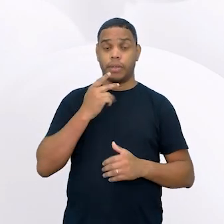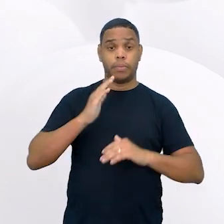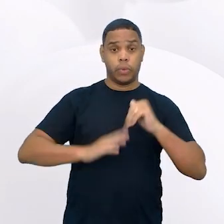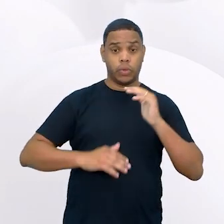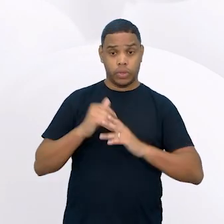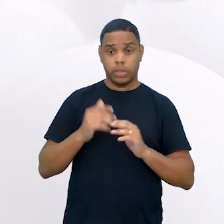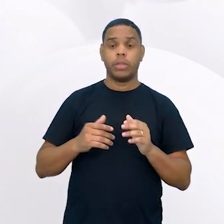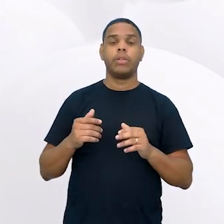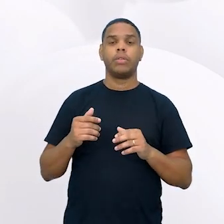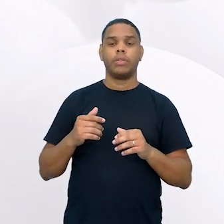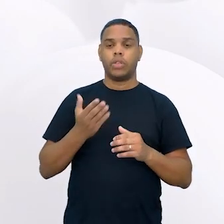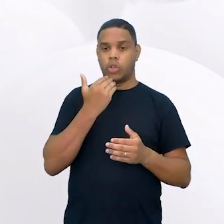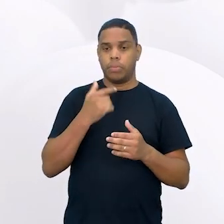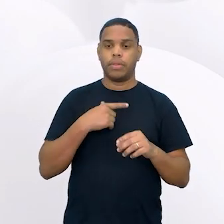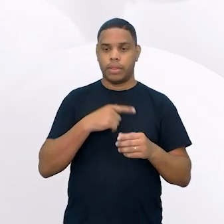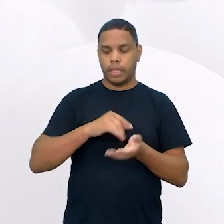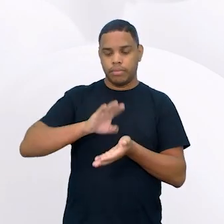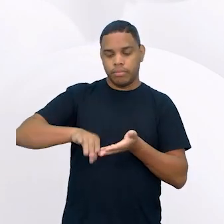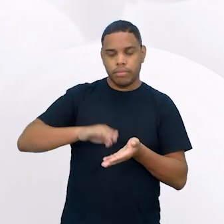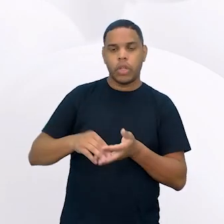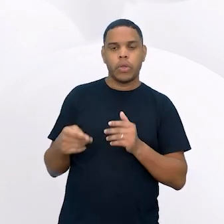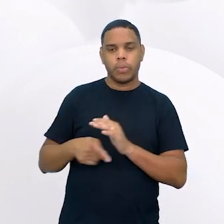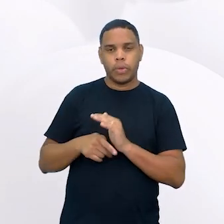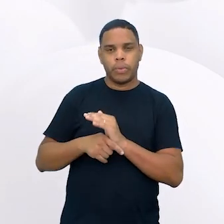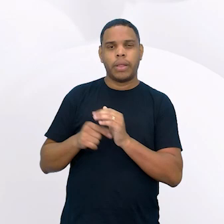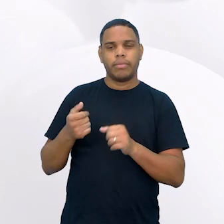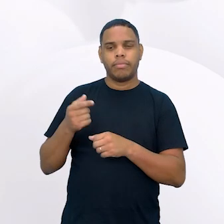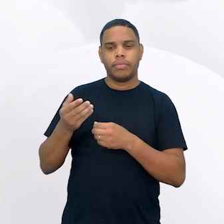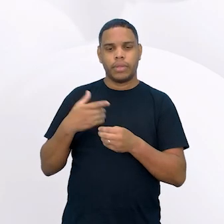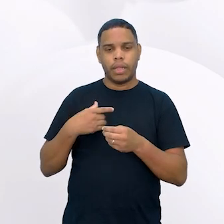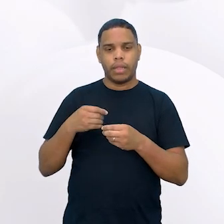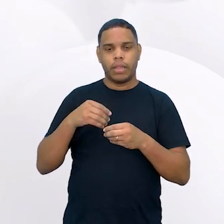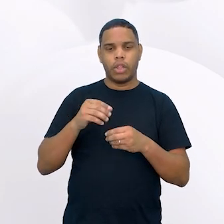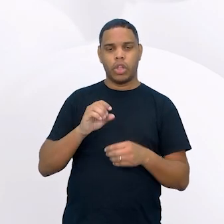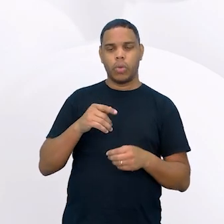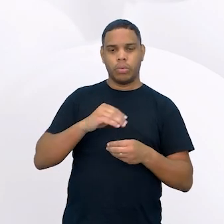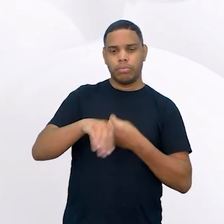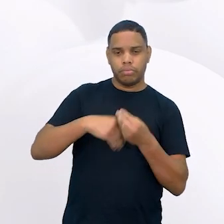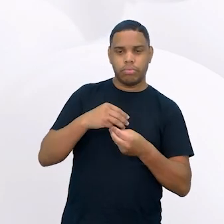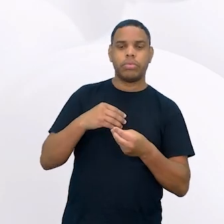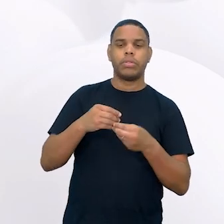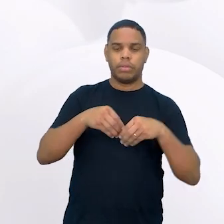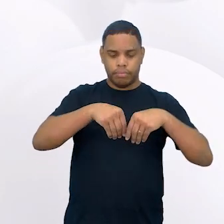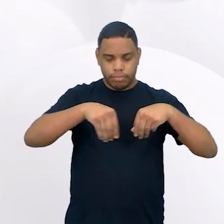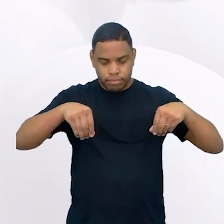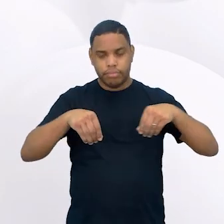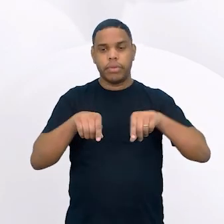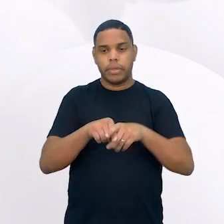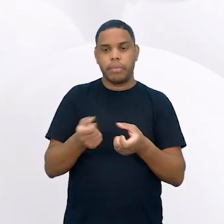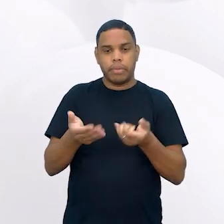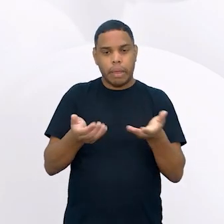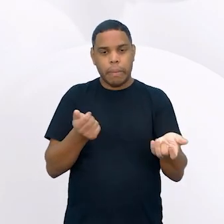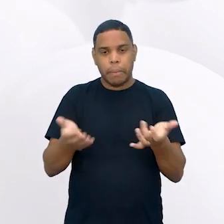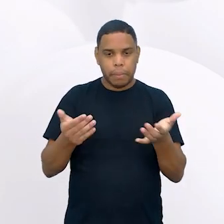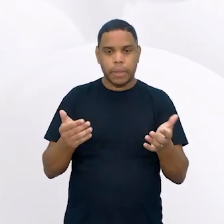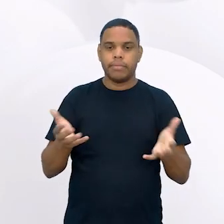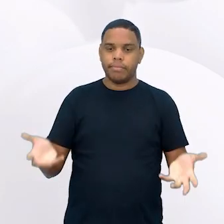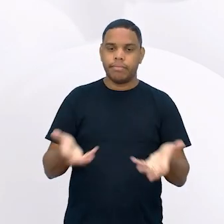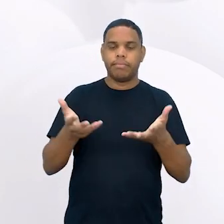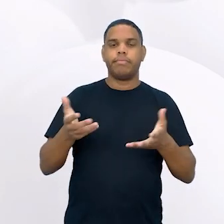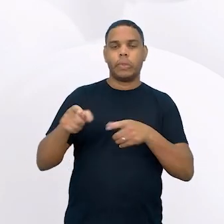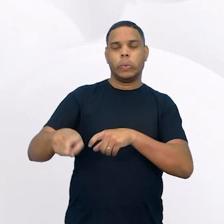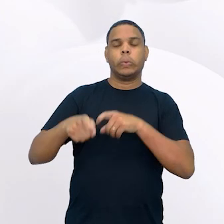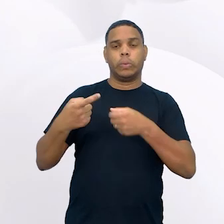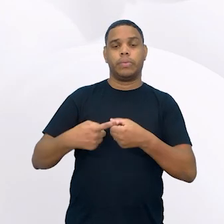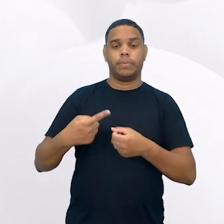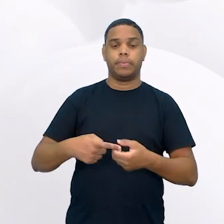alimento, tem geração de resíduo orgânico. Então se faz compostagem e se transforma em adubo, que gera também um recurso para promover essa